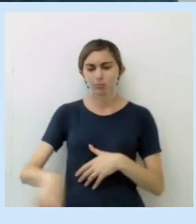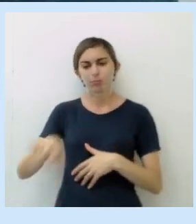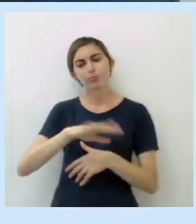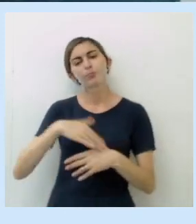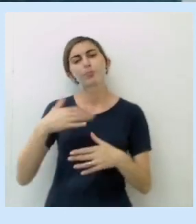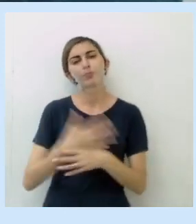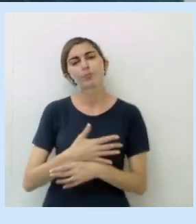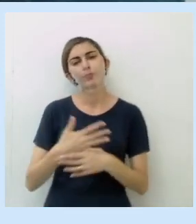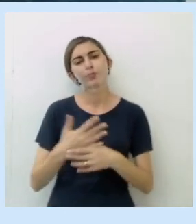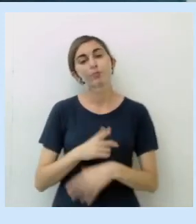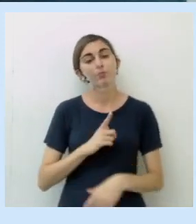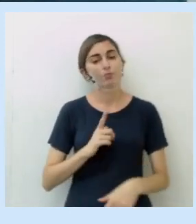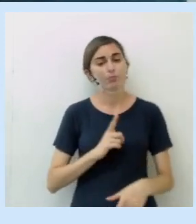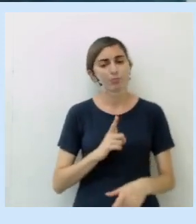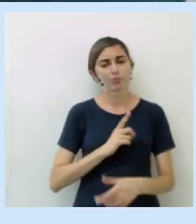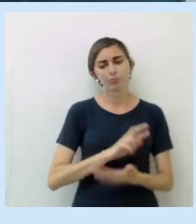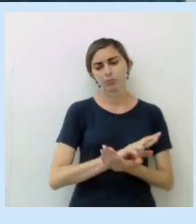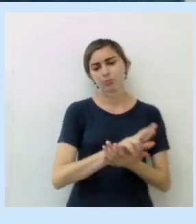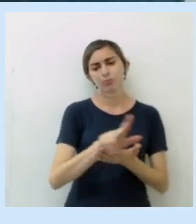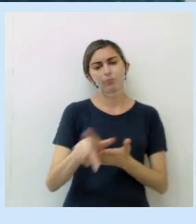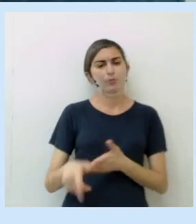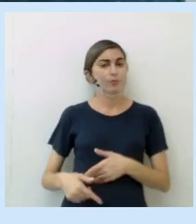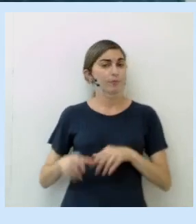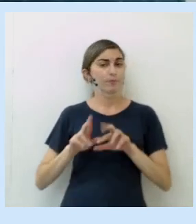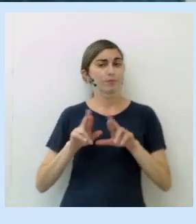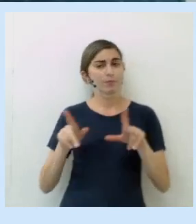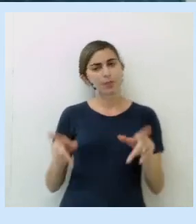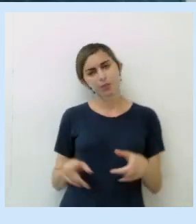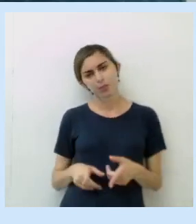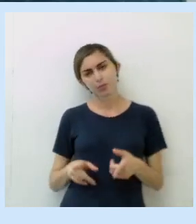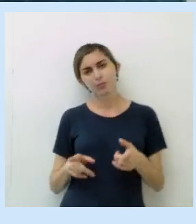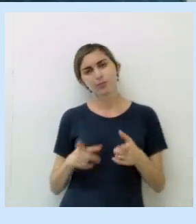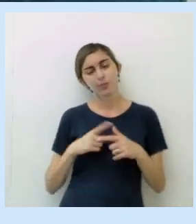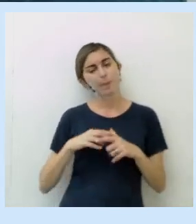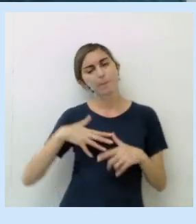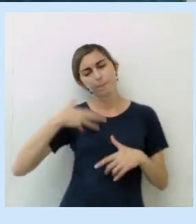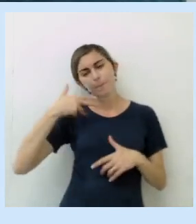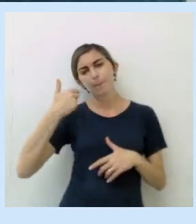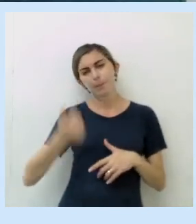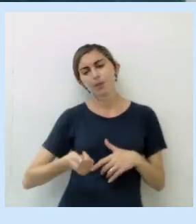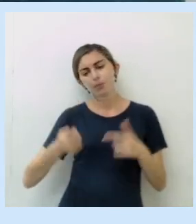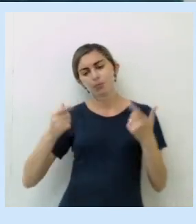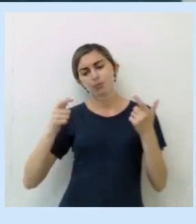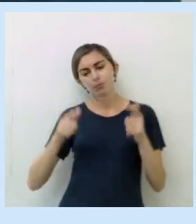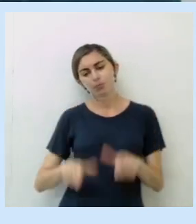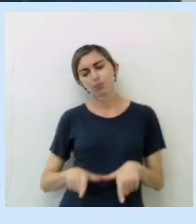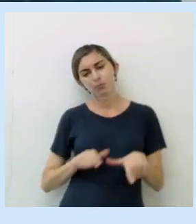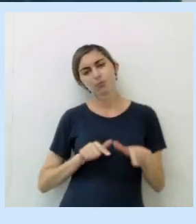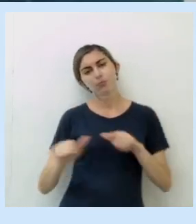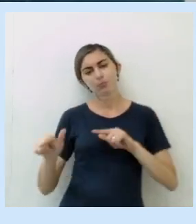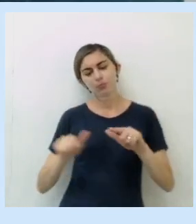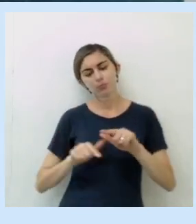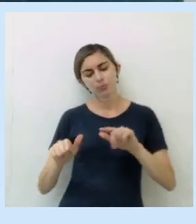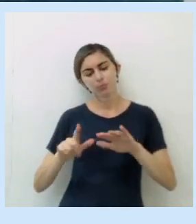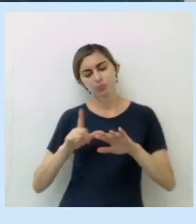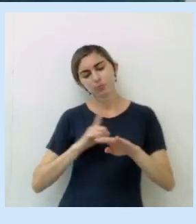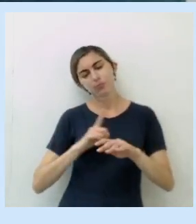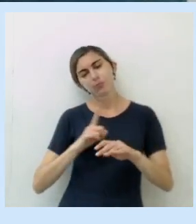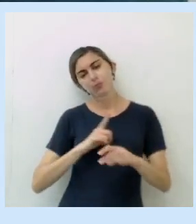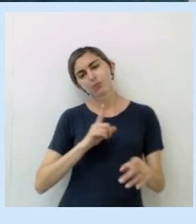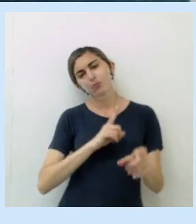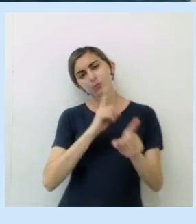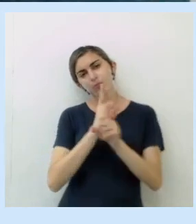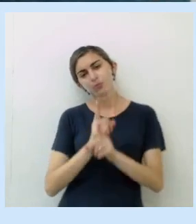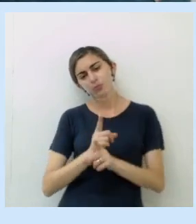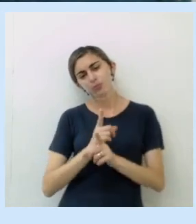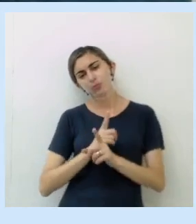urbano, a gente vai ter uma diferenciação e um maior espaço de serviços. Então a gente vai ter um encontro